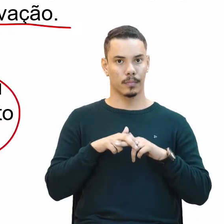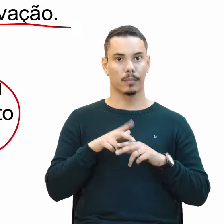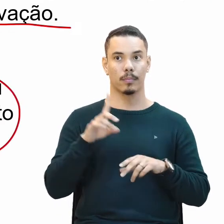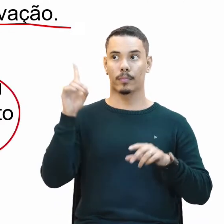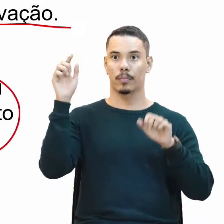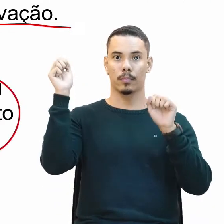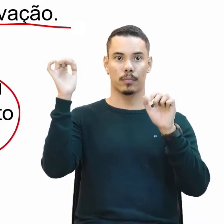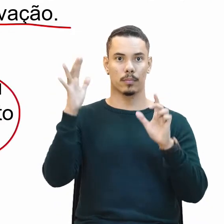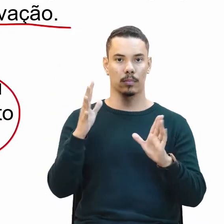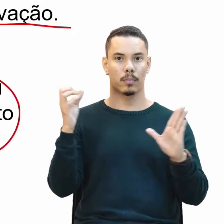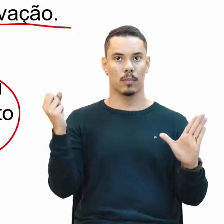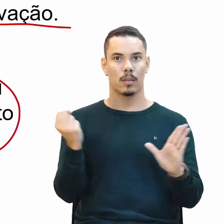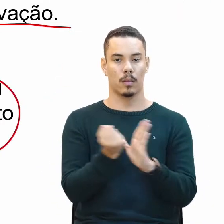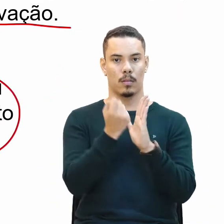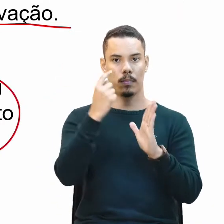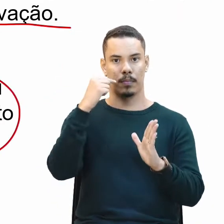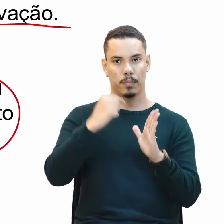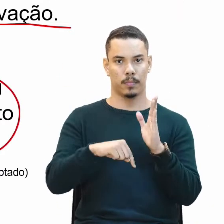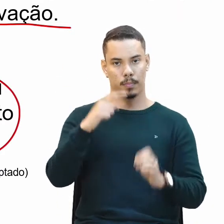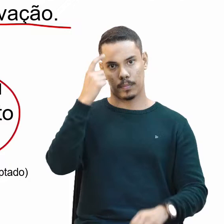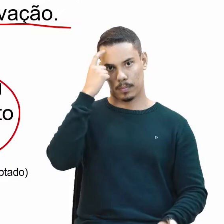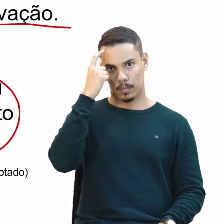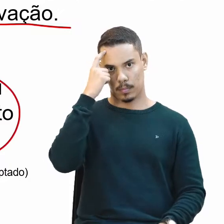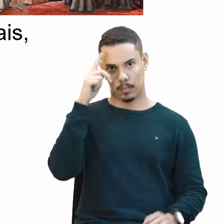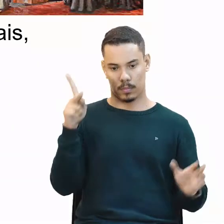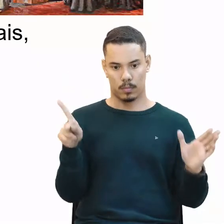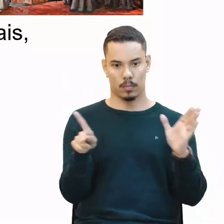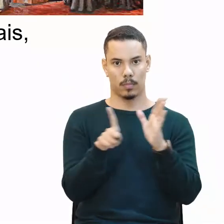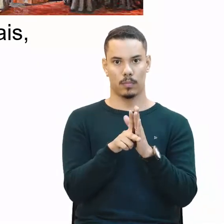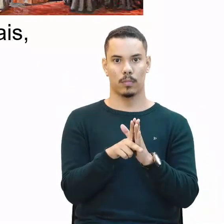marca profundamente o pensamento cristão medieval.